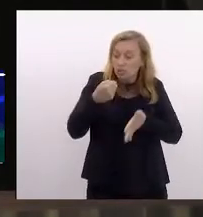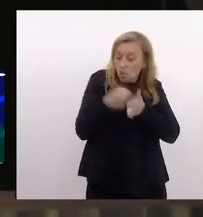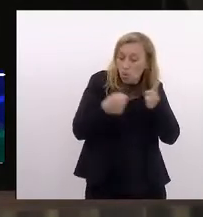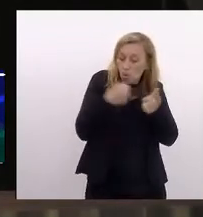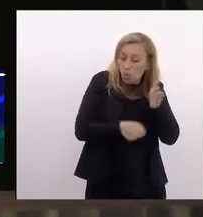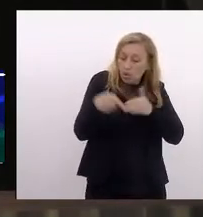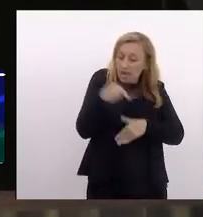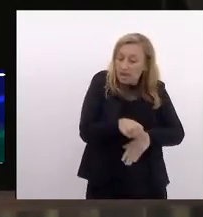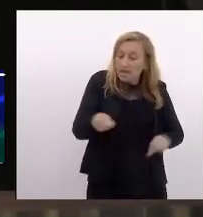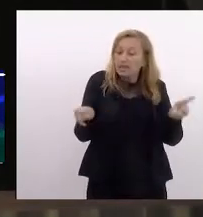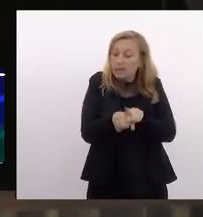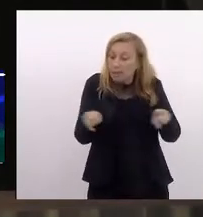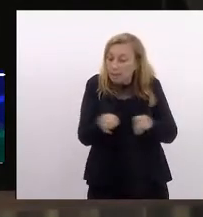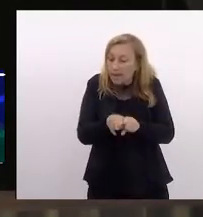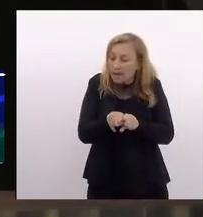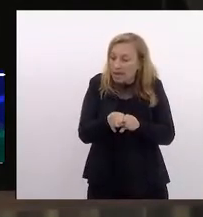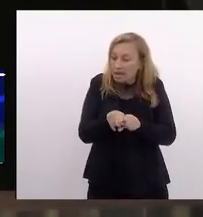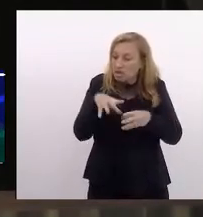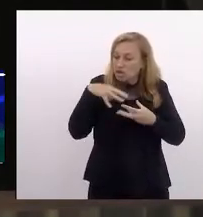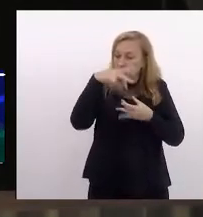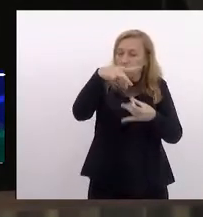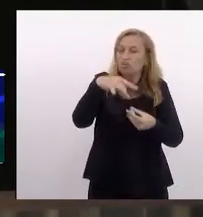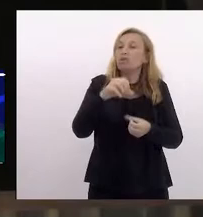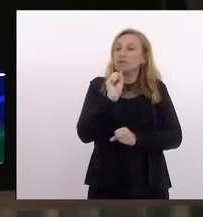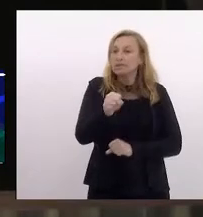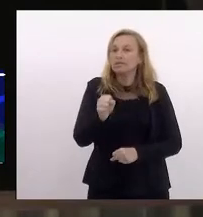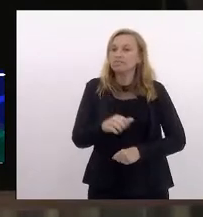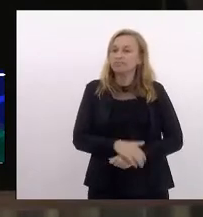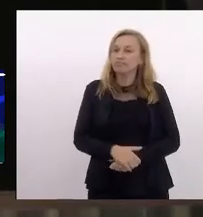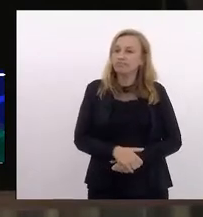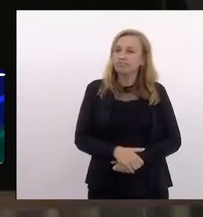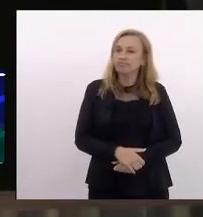batalha aqui também é espiritual e